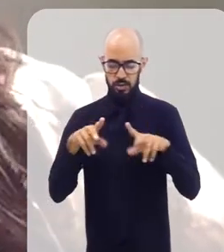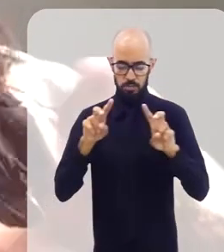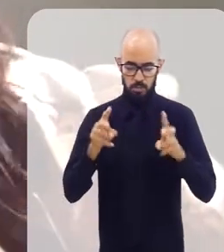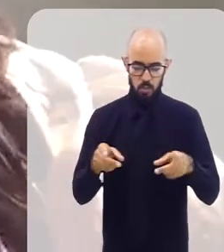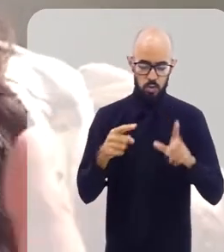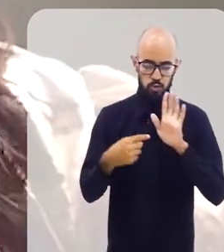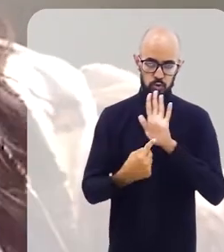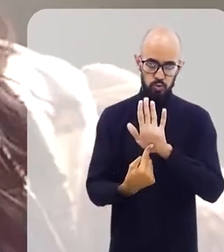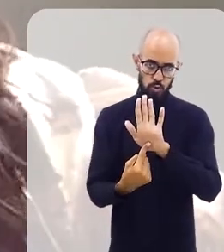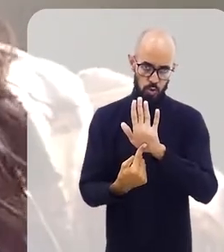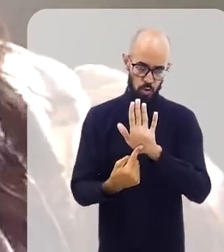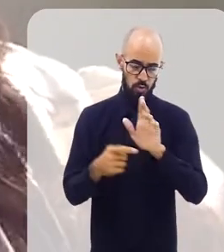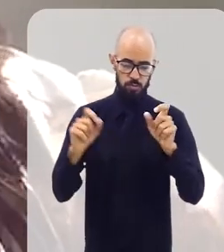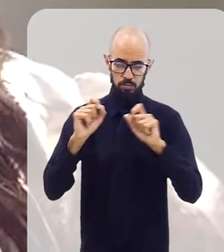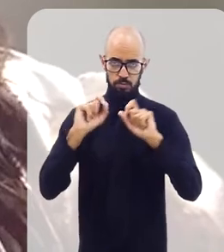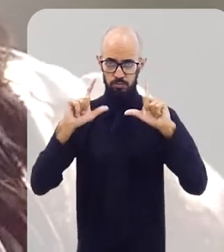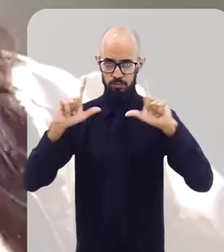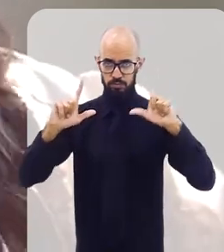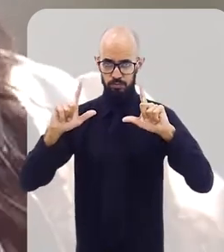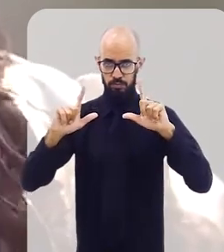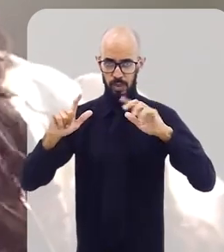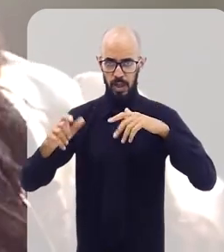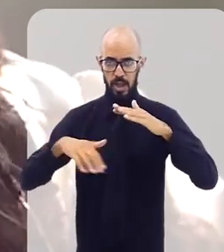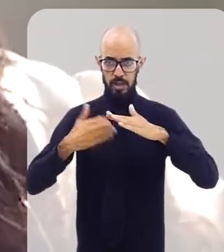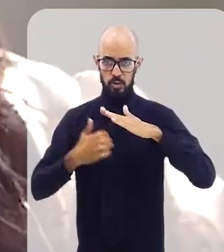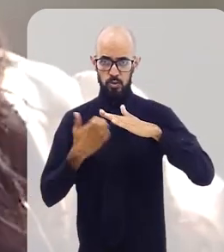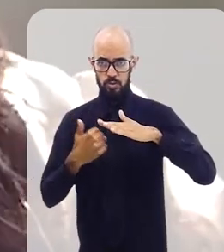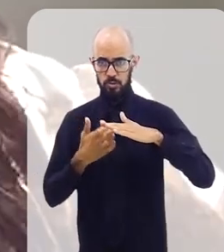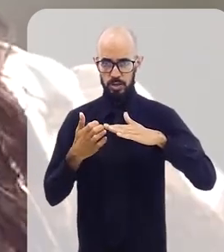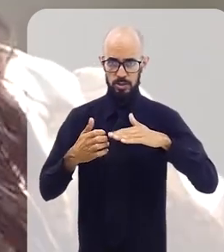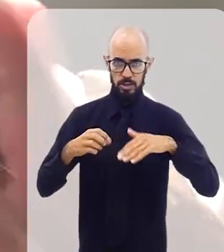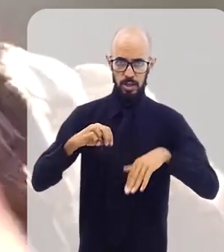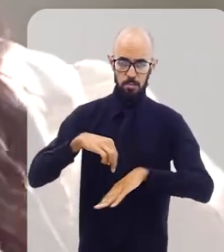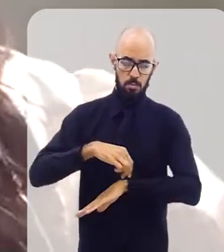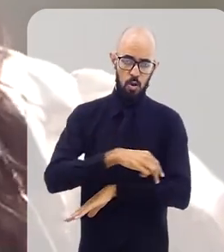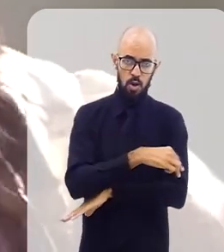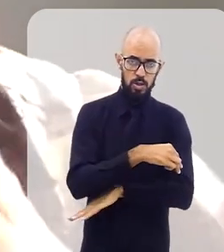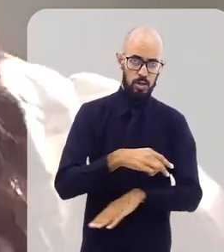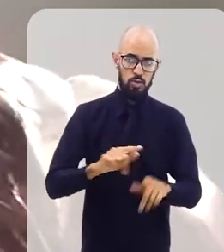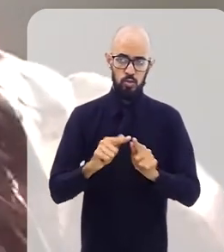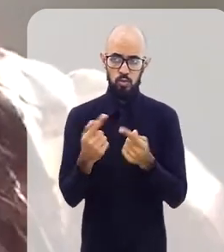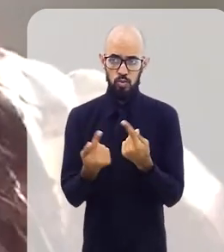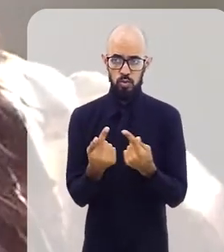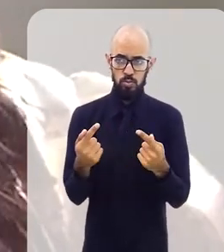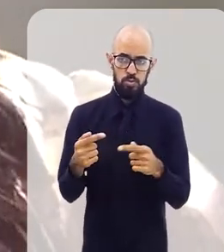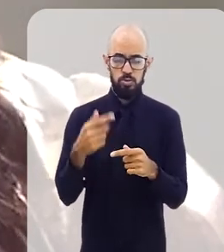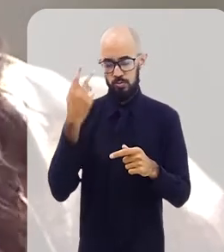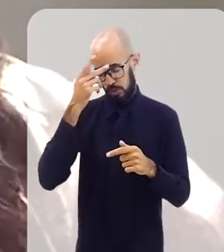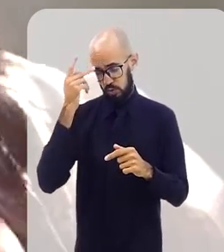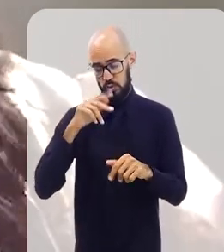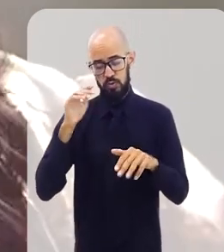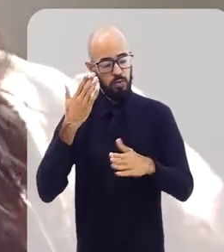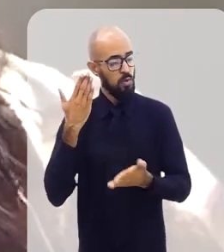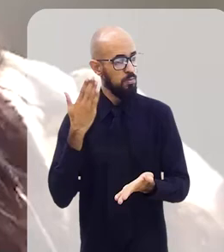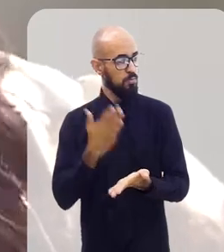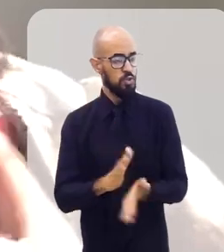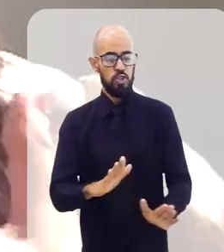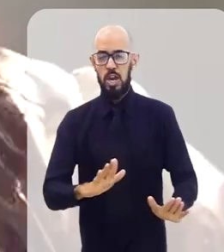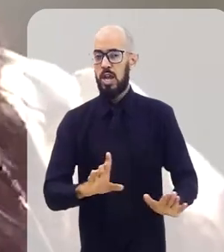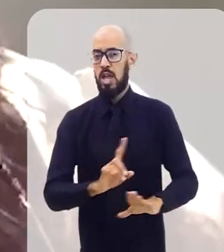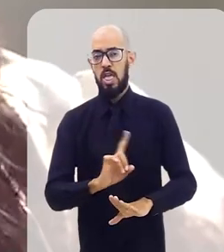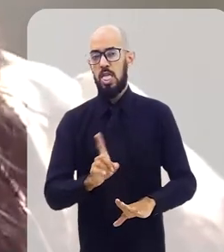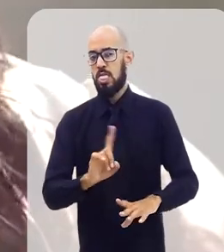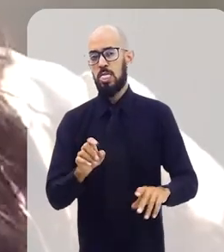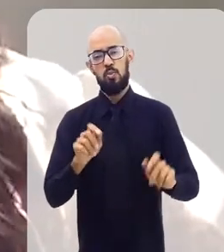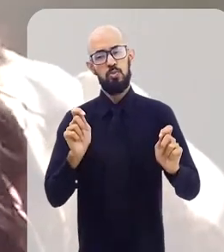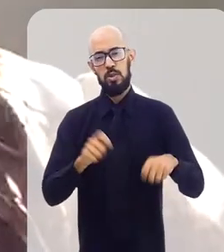muito para abrir, né, os olhos da indústria da moda, e um grupo de pessoas se reuniu para dizer: chega, né, basta, a gente